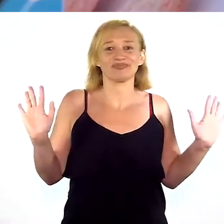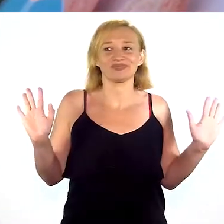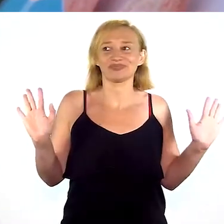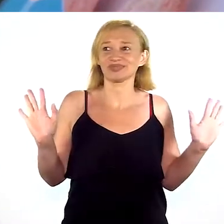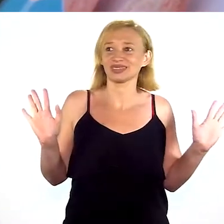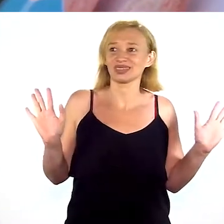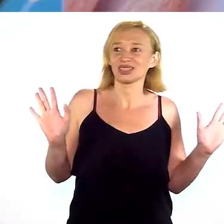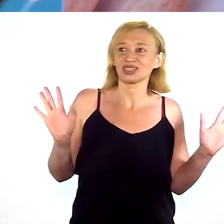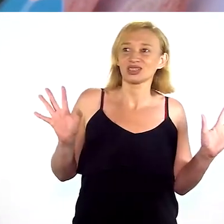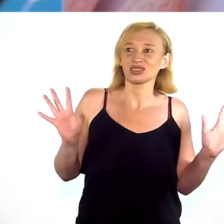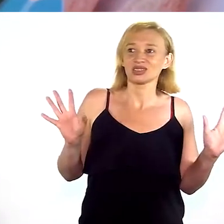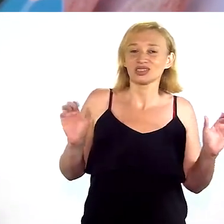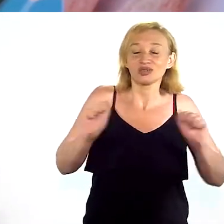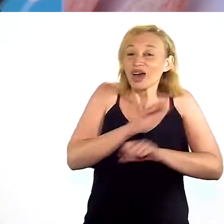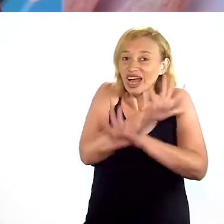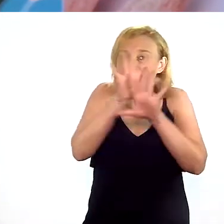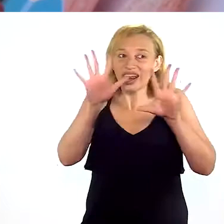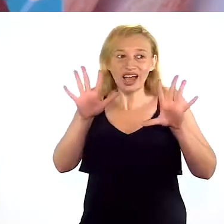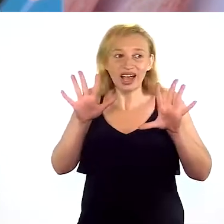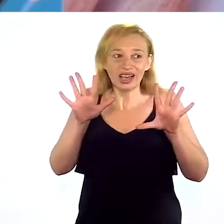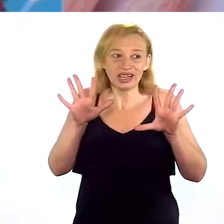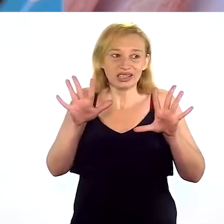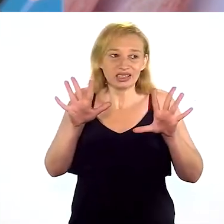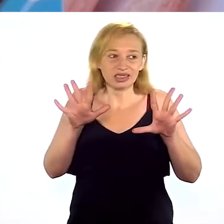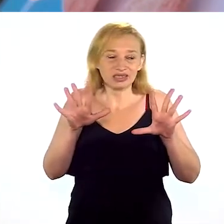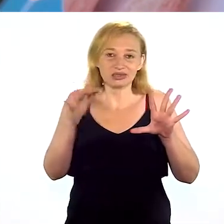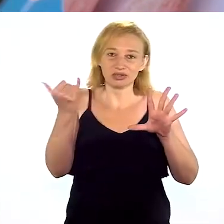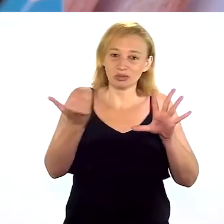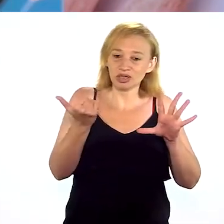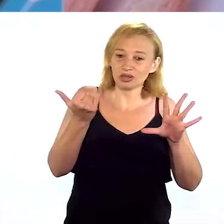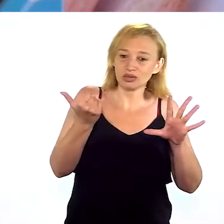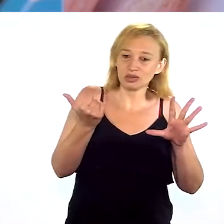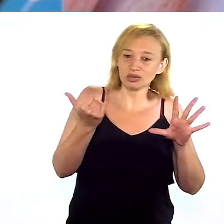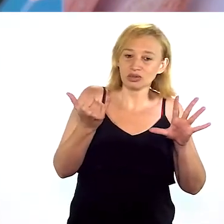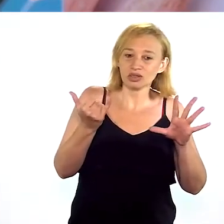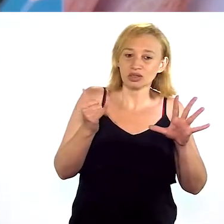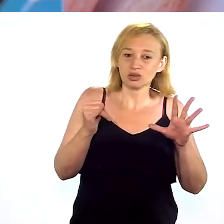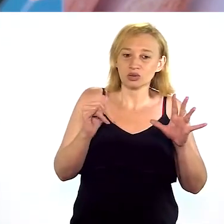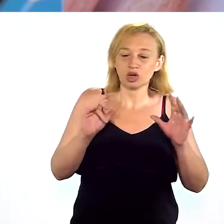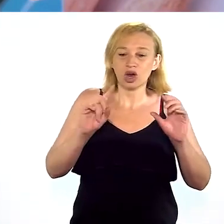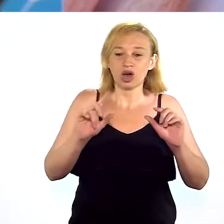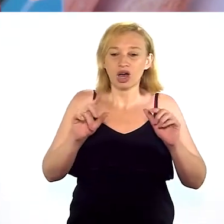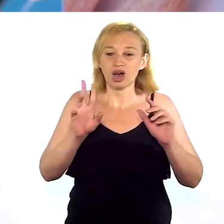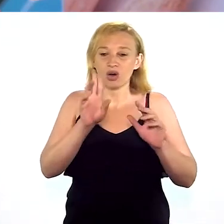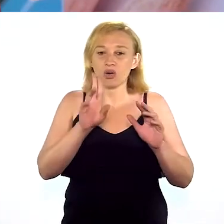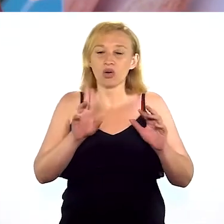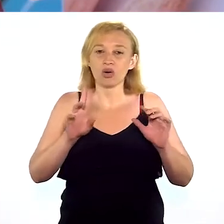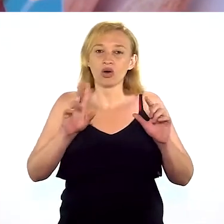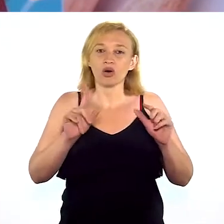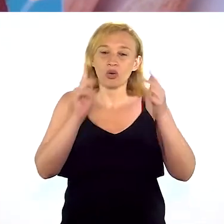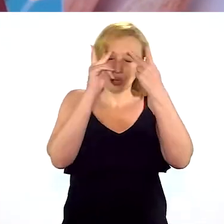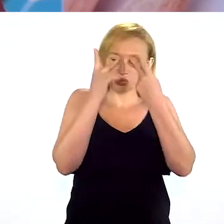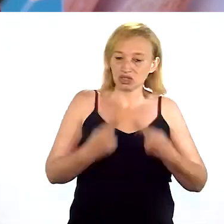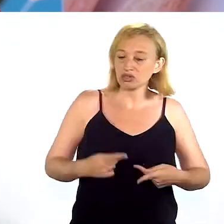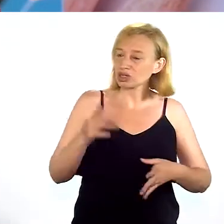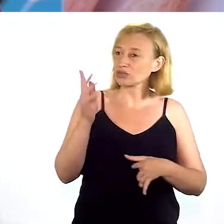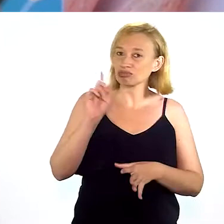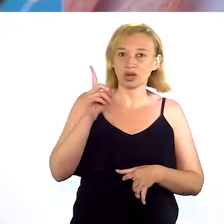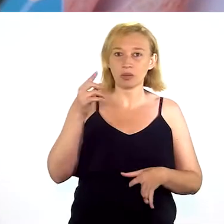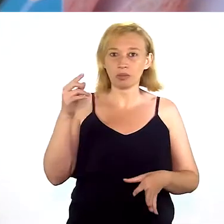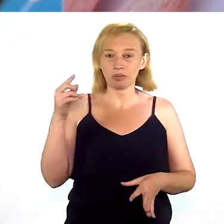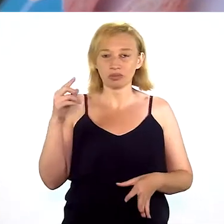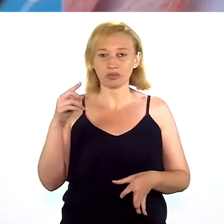sentimento, sei lá, houve uma clarividência em relação a um aspecto humano que ainda não tinha